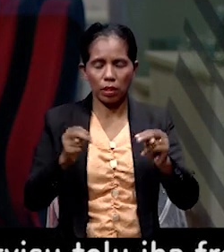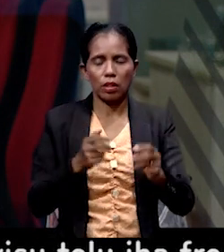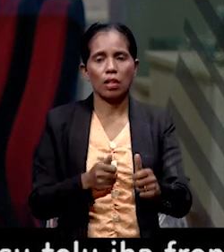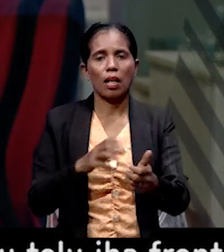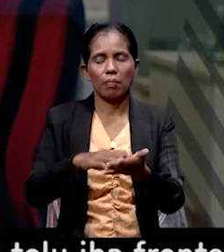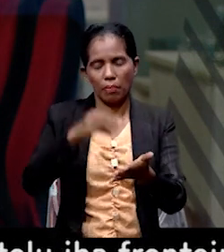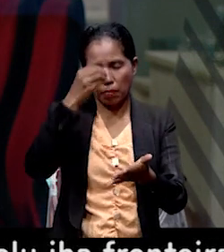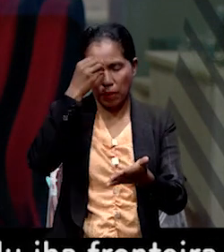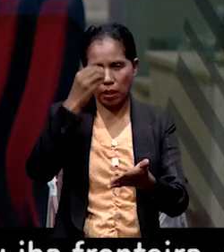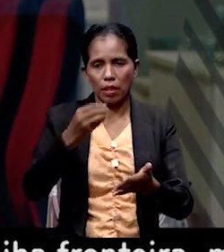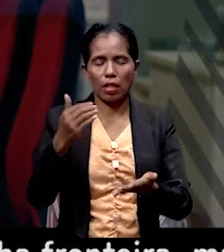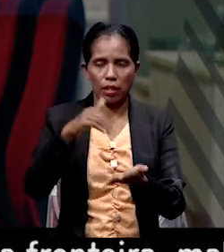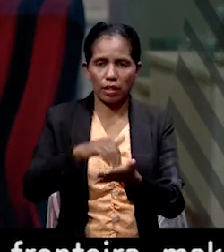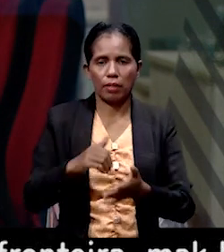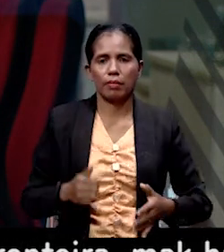aula recuperação.